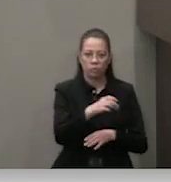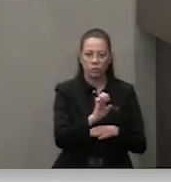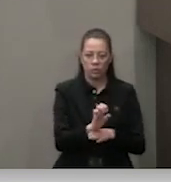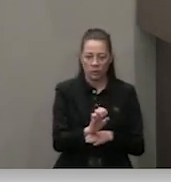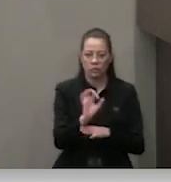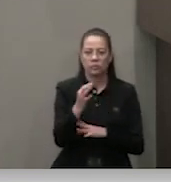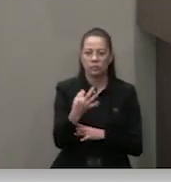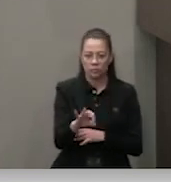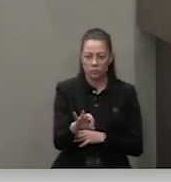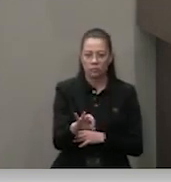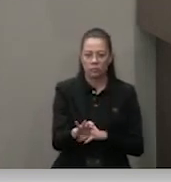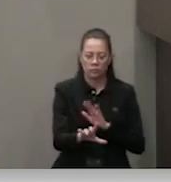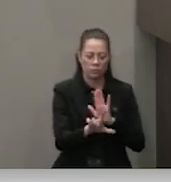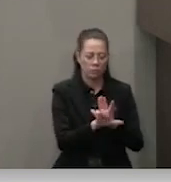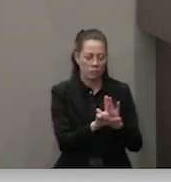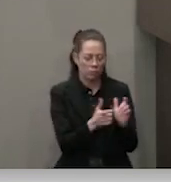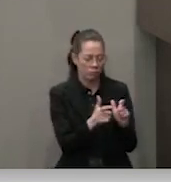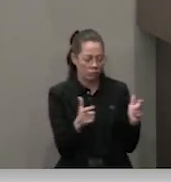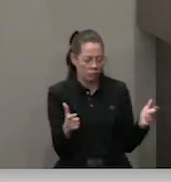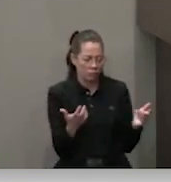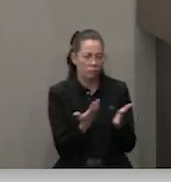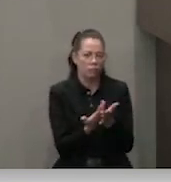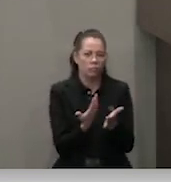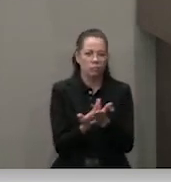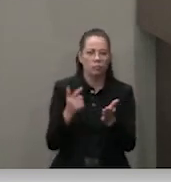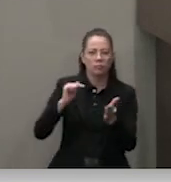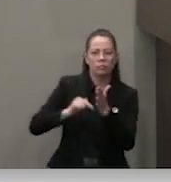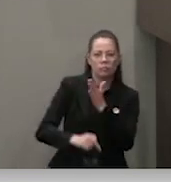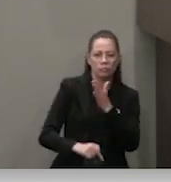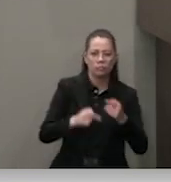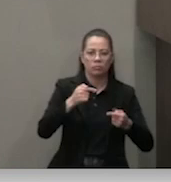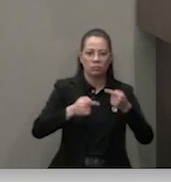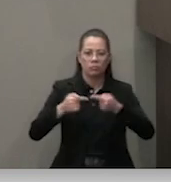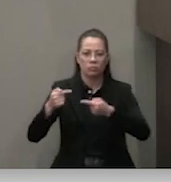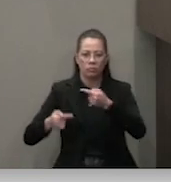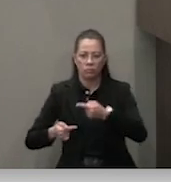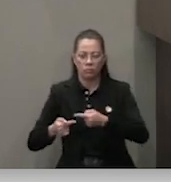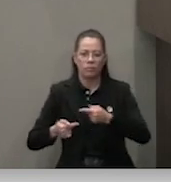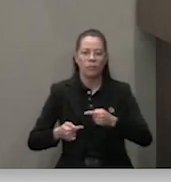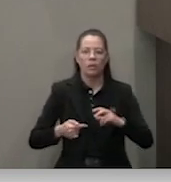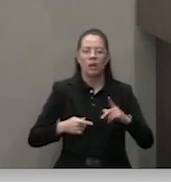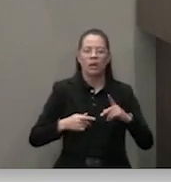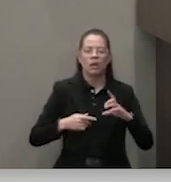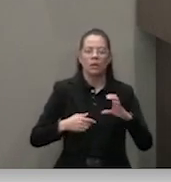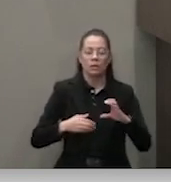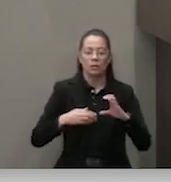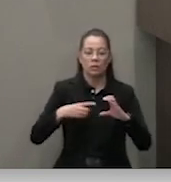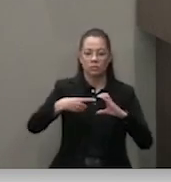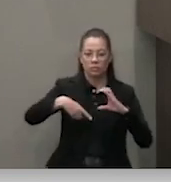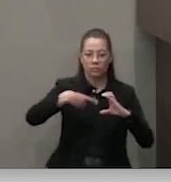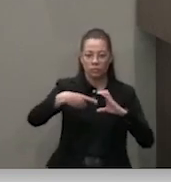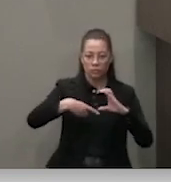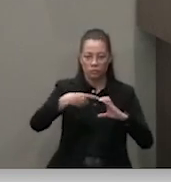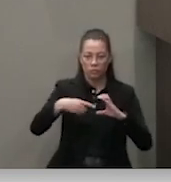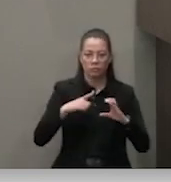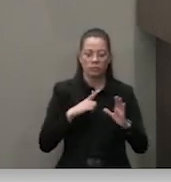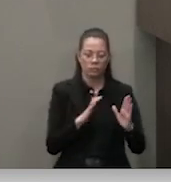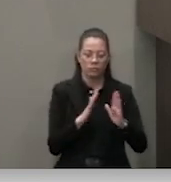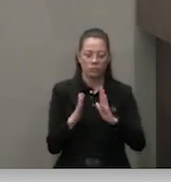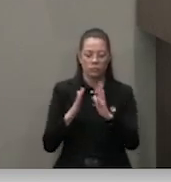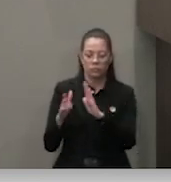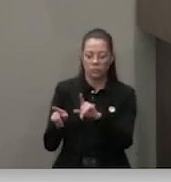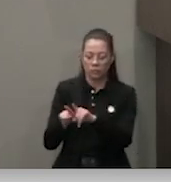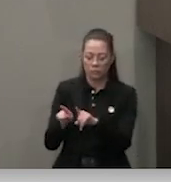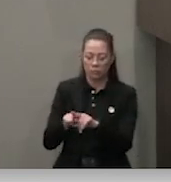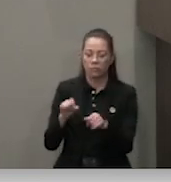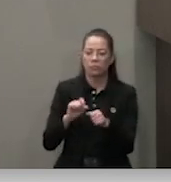exatamente uma lei bastante Ampla bastante estudada debatida na Câmara dos Deputados Qual foi aprovada e tem um período para os Estados